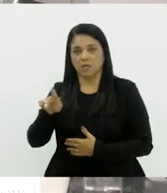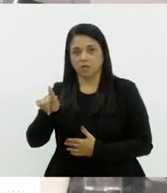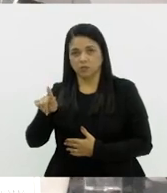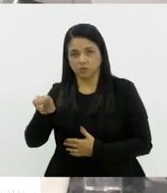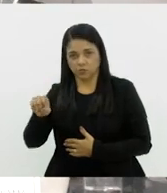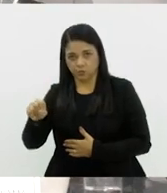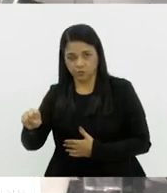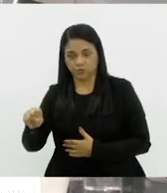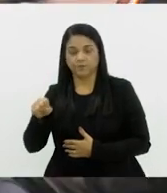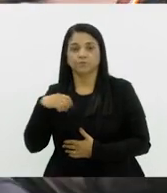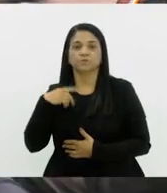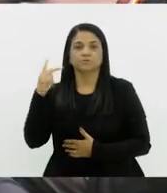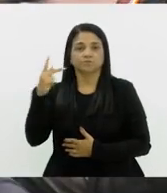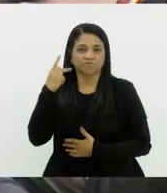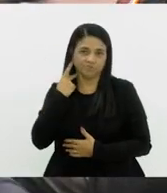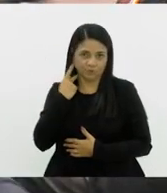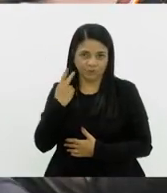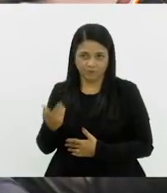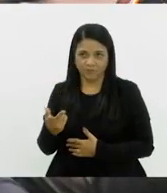Sérgio Suyama.